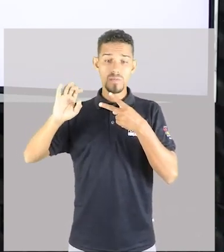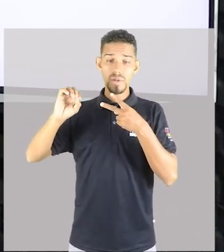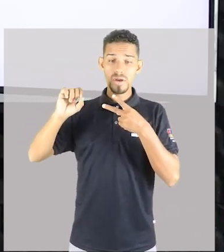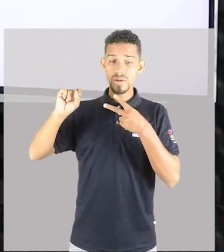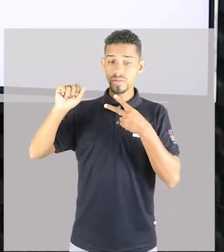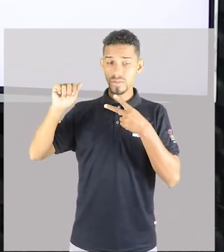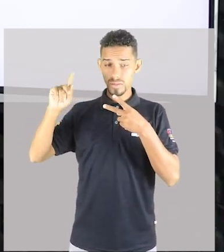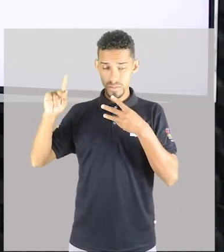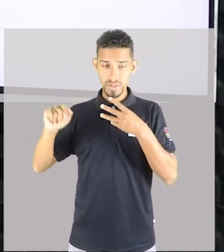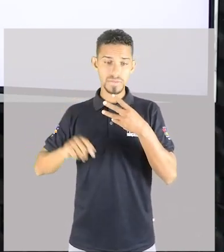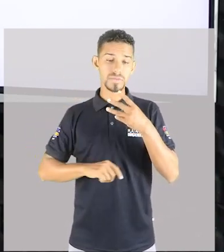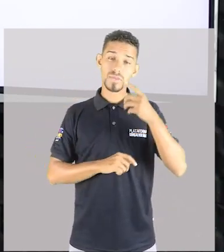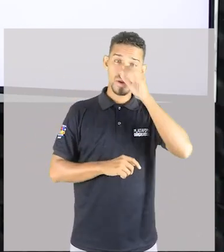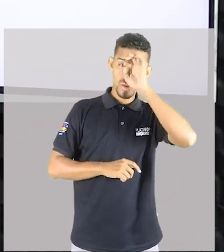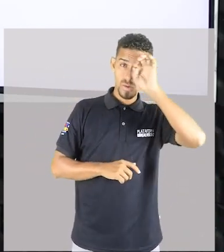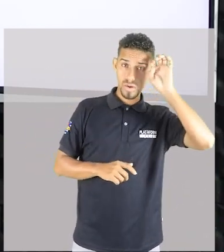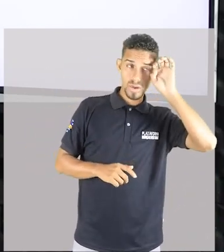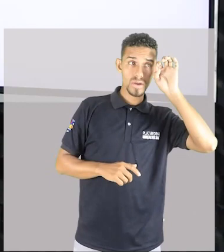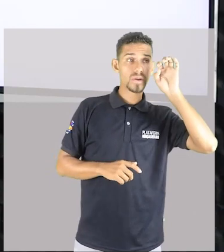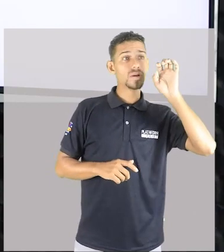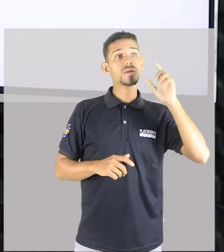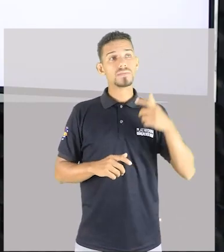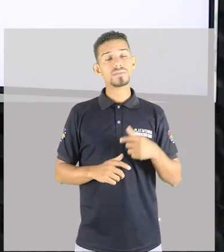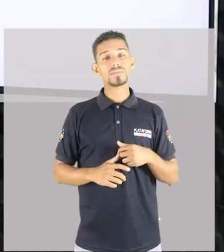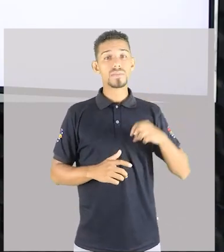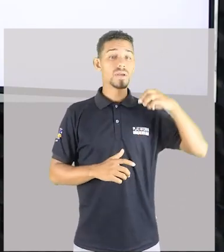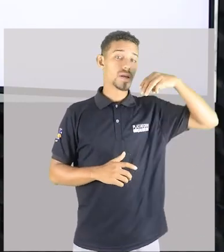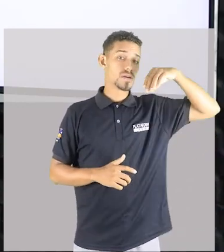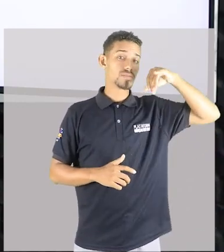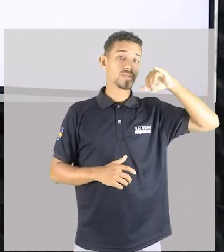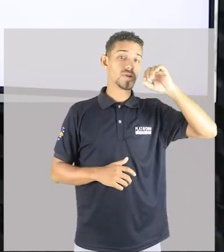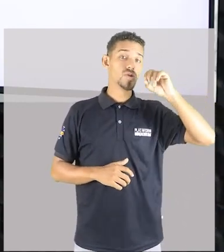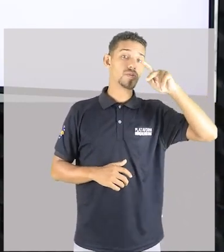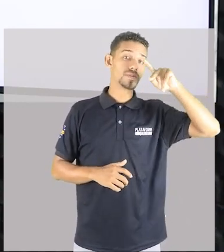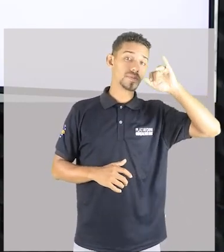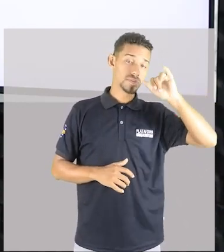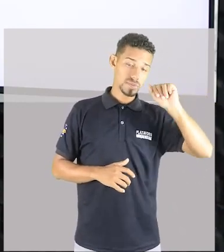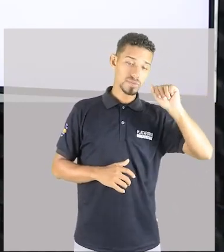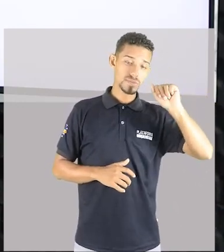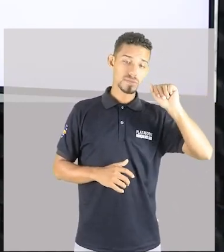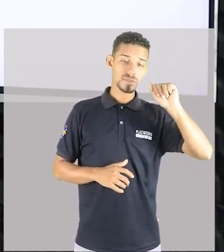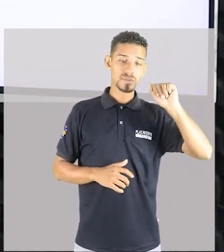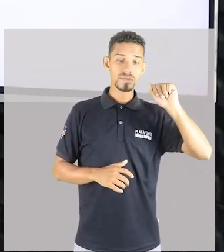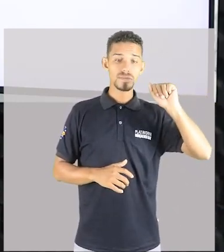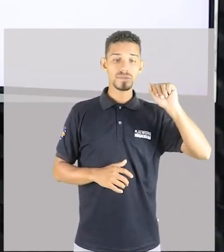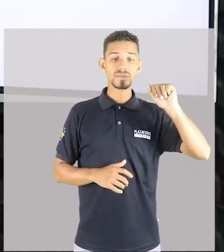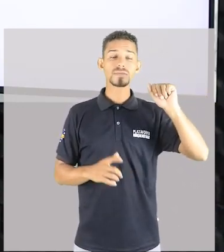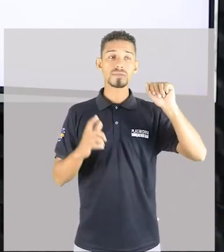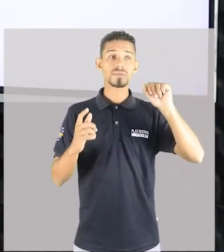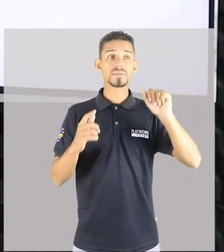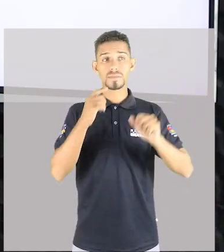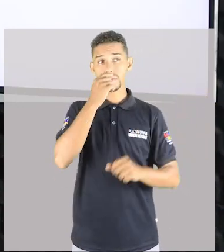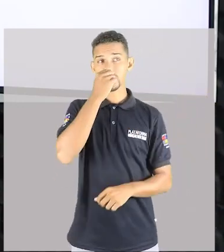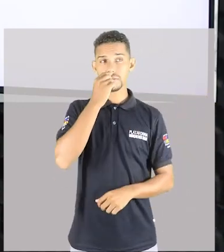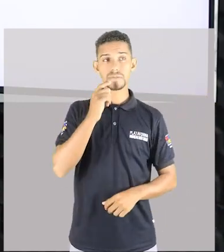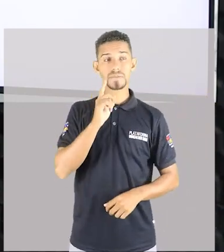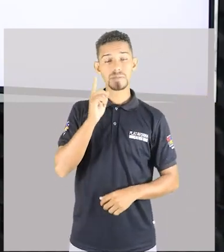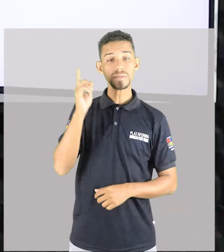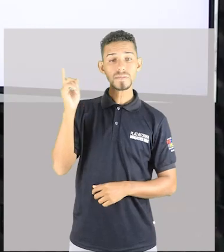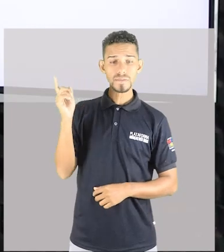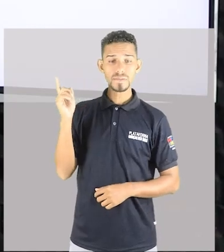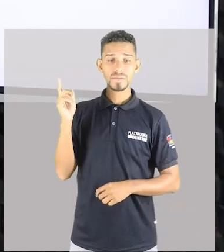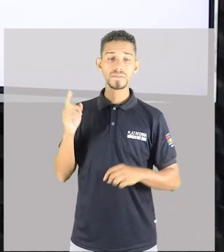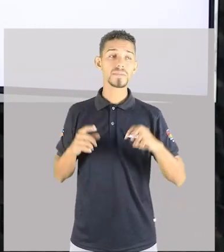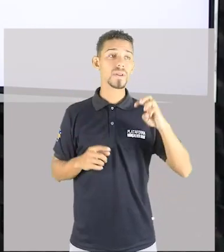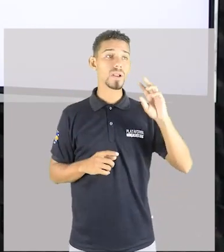é corrigido com uma lente negativa. Então, o problema é miopia. Então, ele é hipermétrope do olho direito e míope do